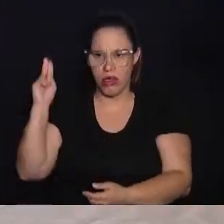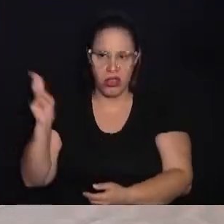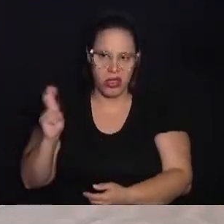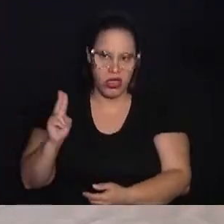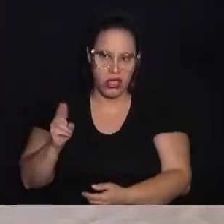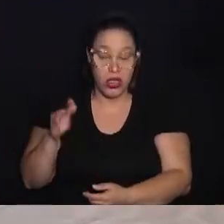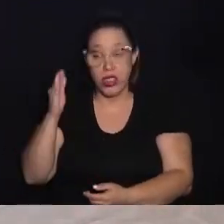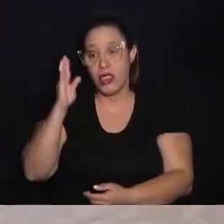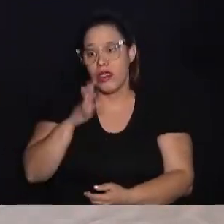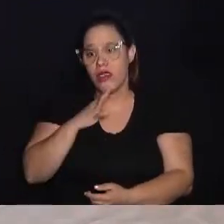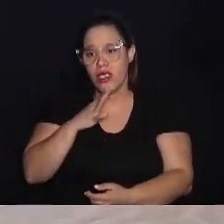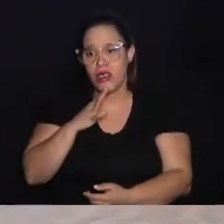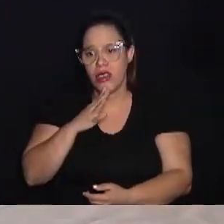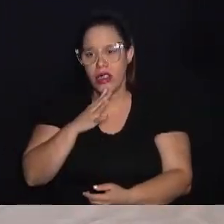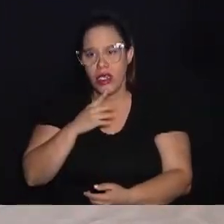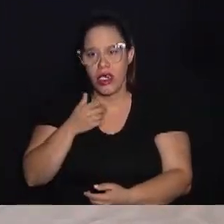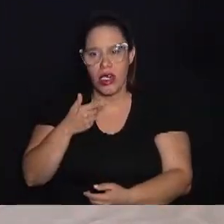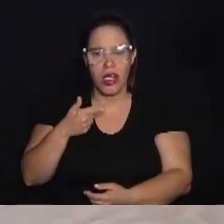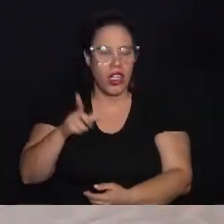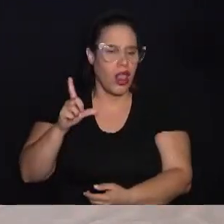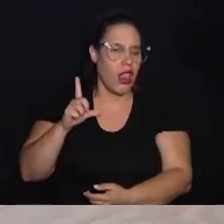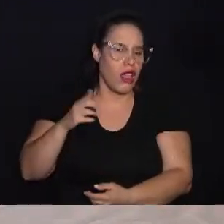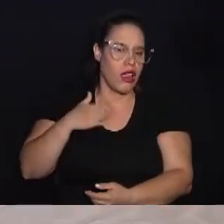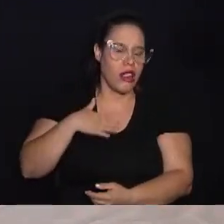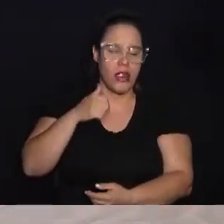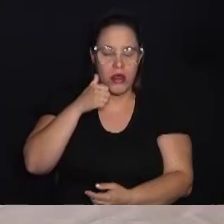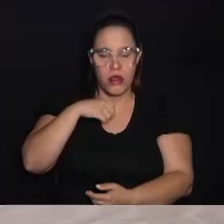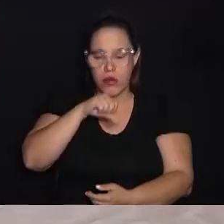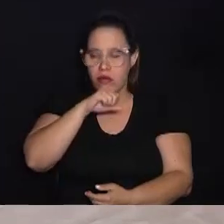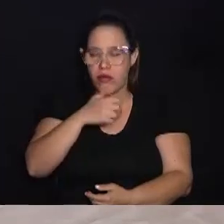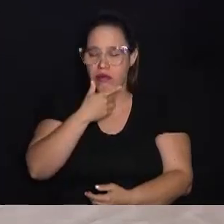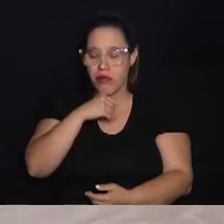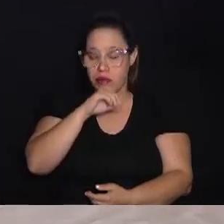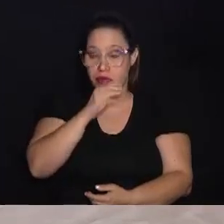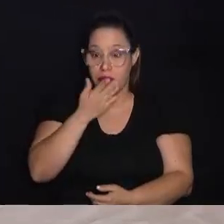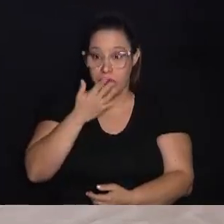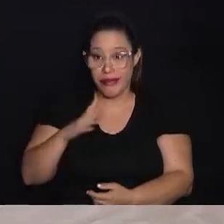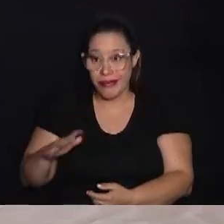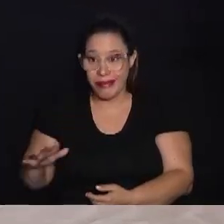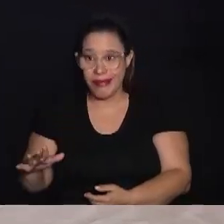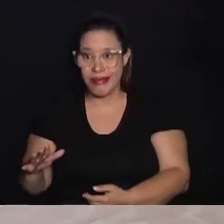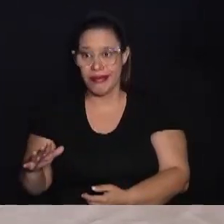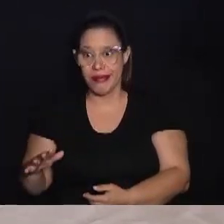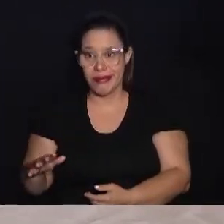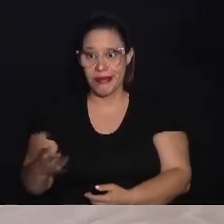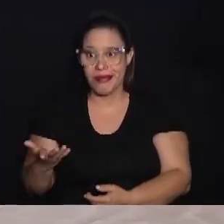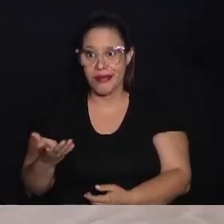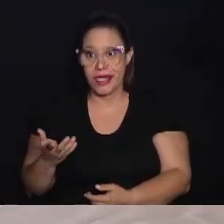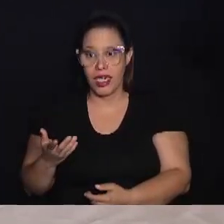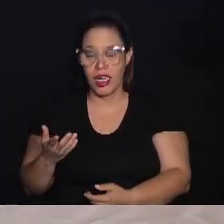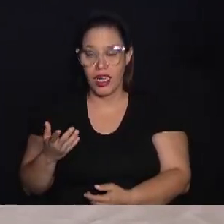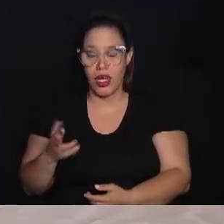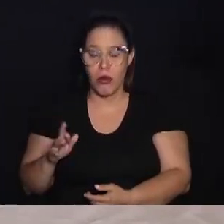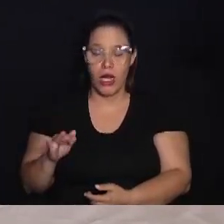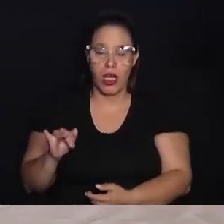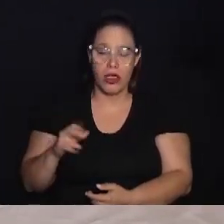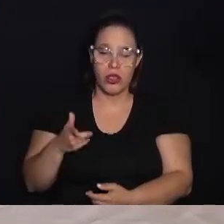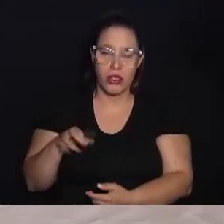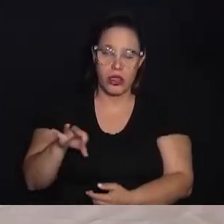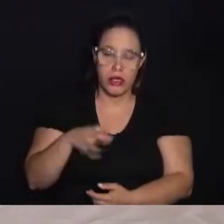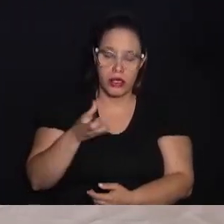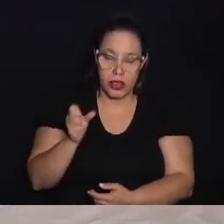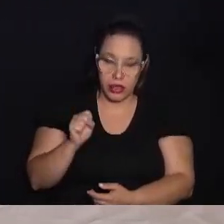essa marca desde que meus pais me tinham como criancinha lá. Então, a pessoa muitas vezes ela acaba